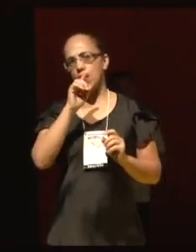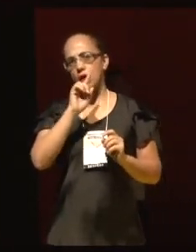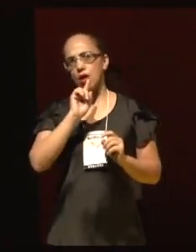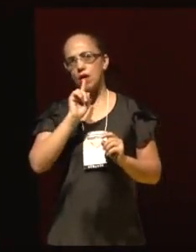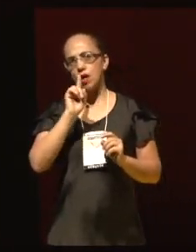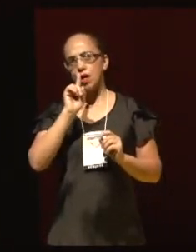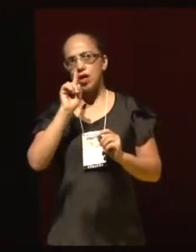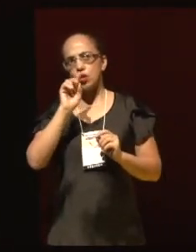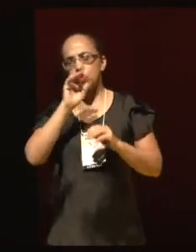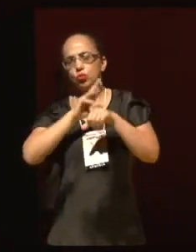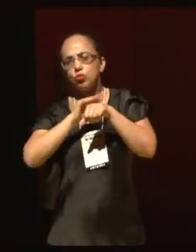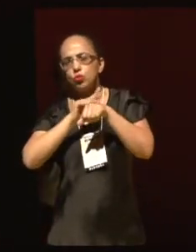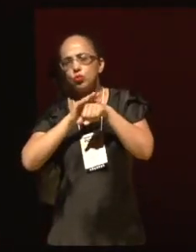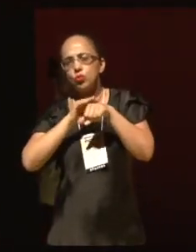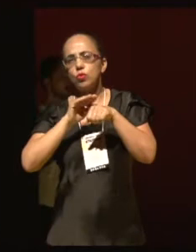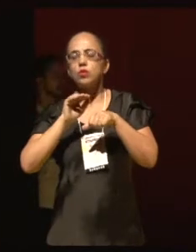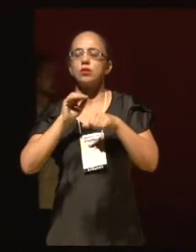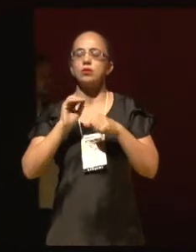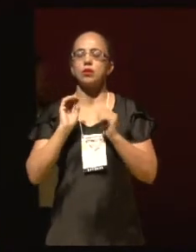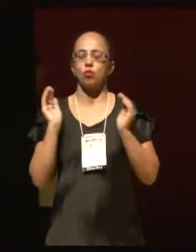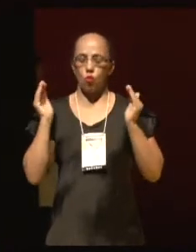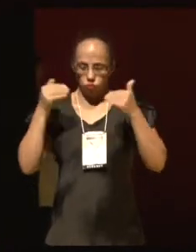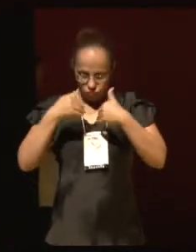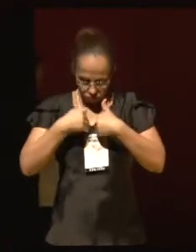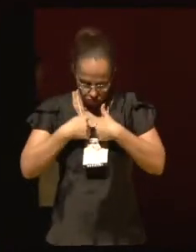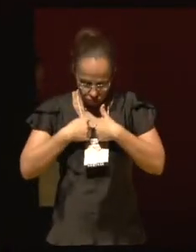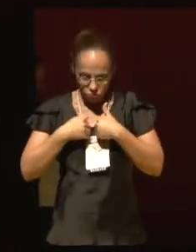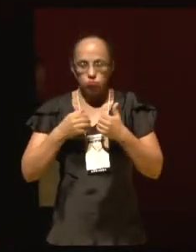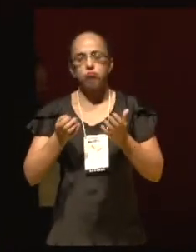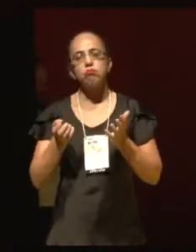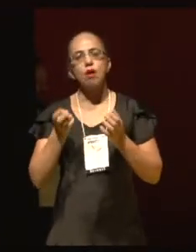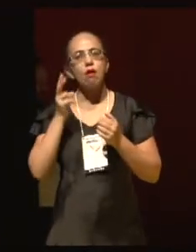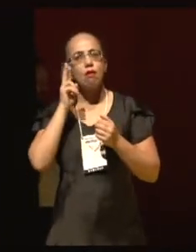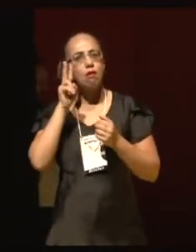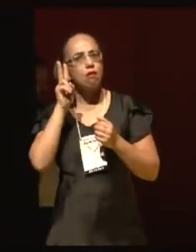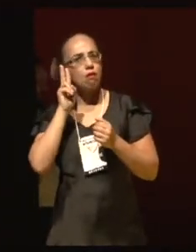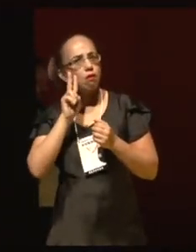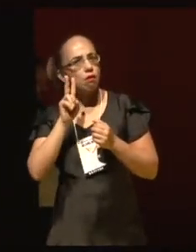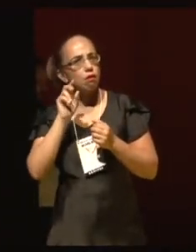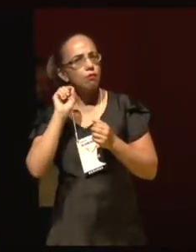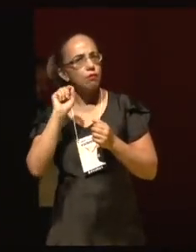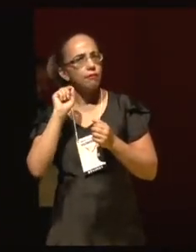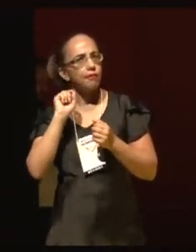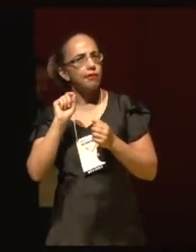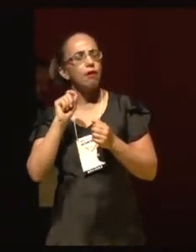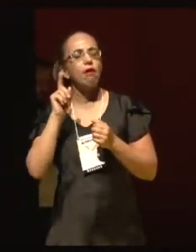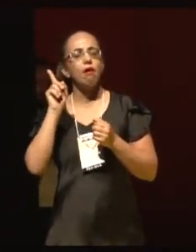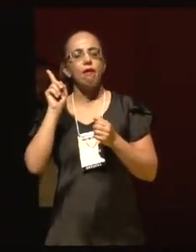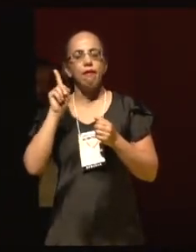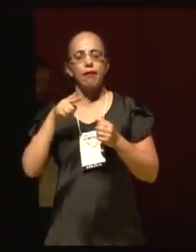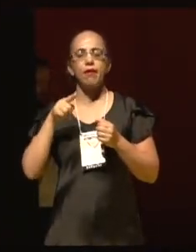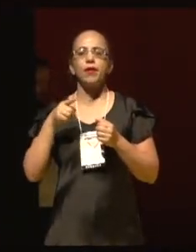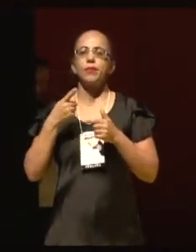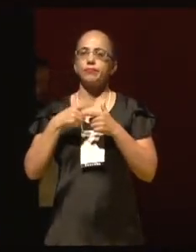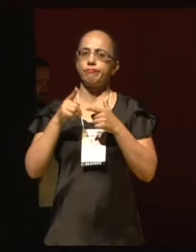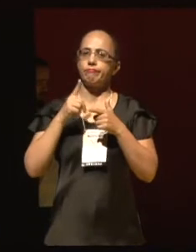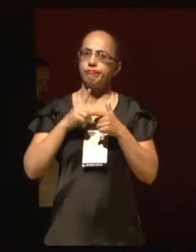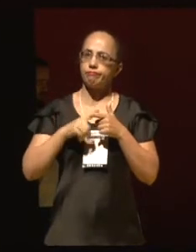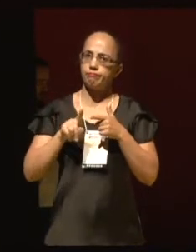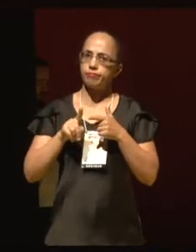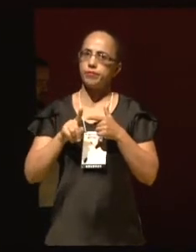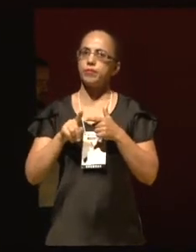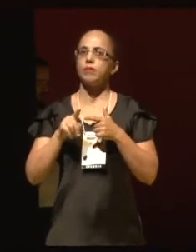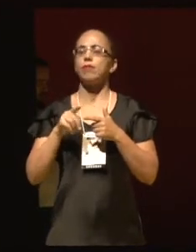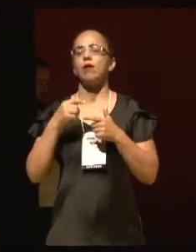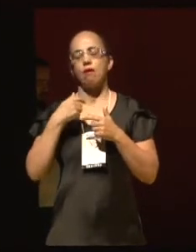é também uma das pessoas que vai nombrar a um dos transtornos nos quais que eu estou muito bem informado